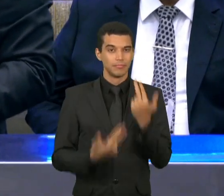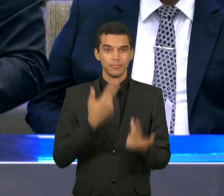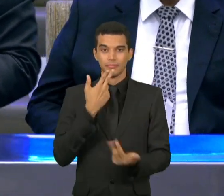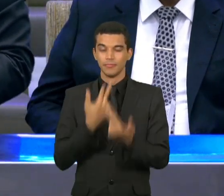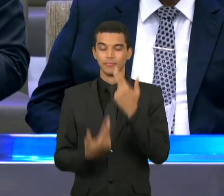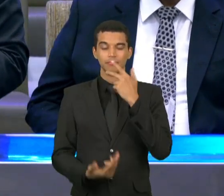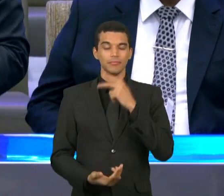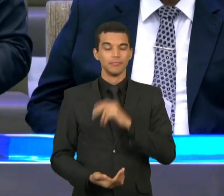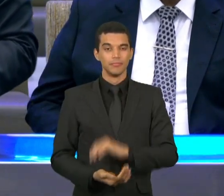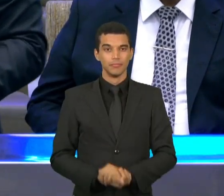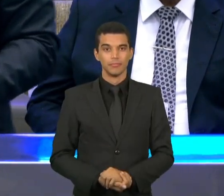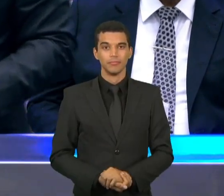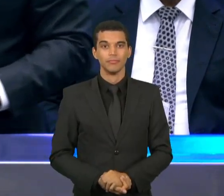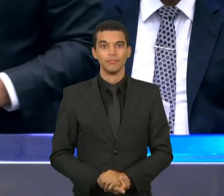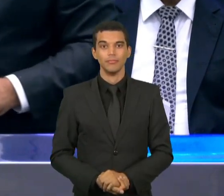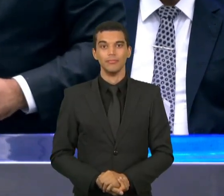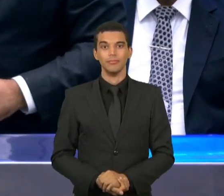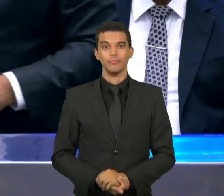Halashurekandarabas.